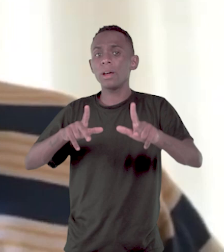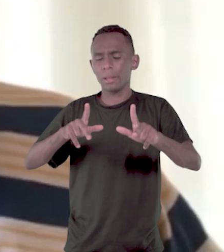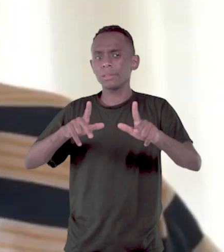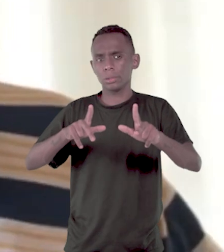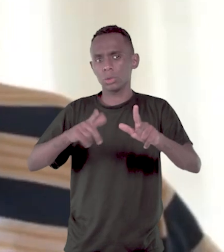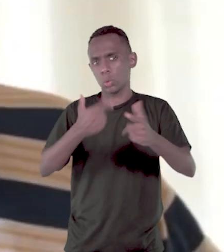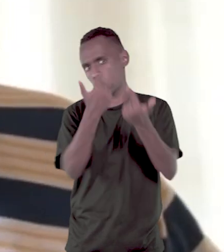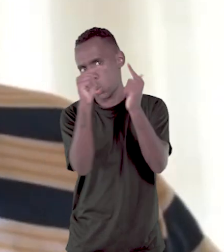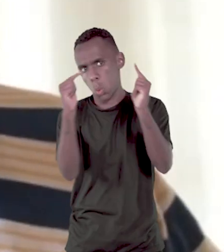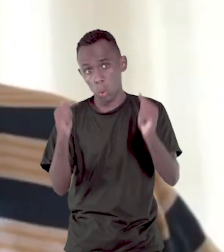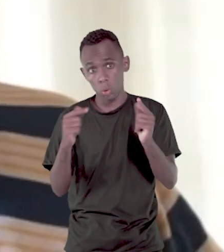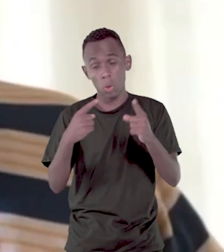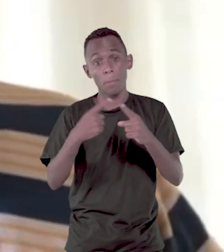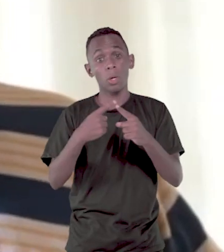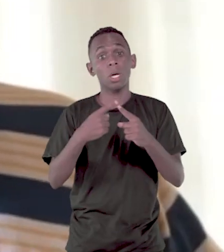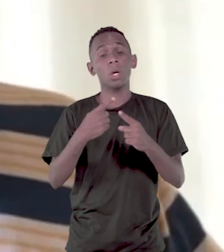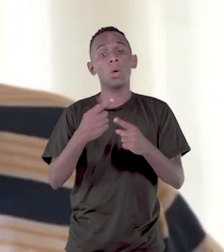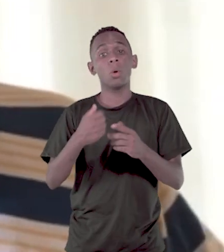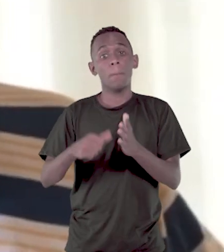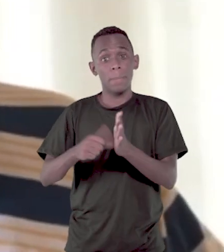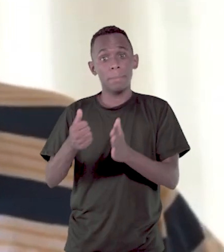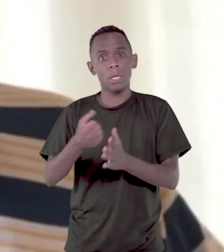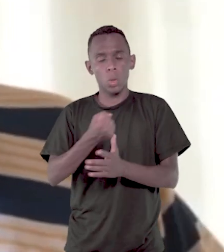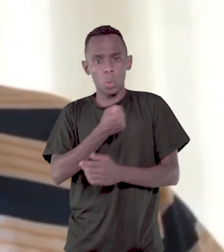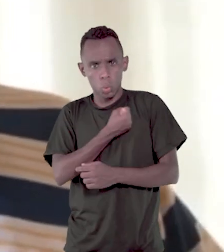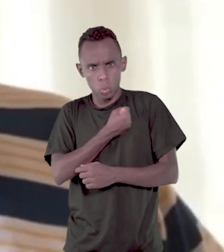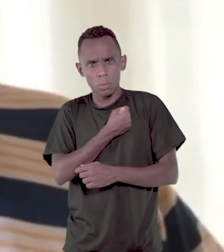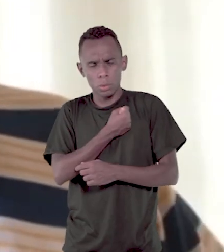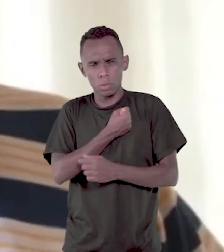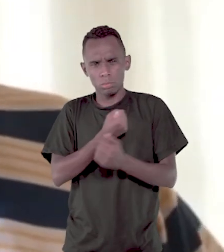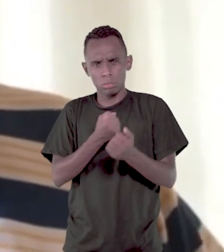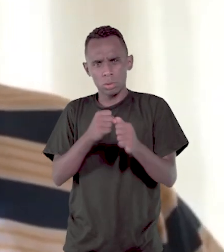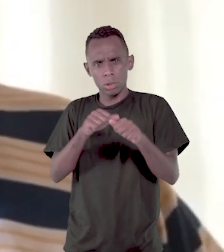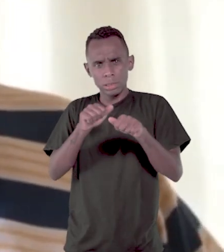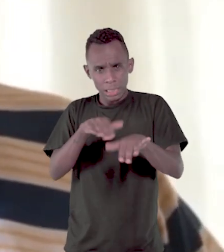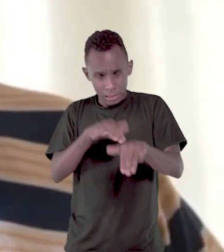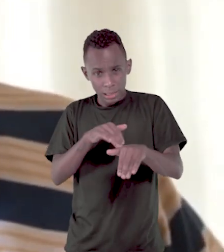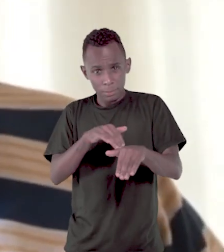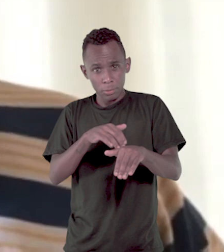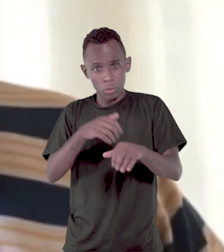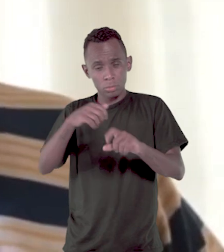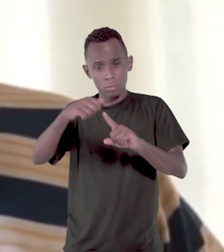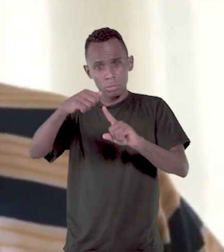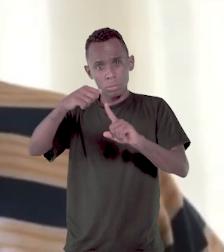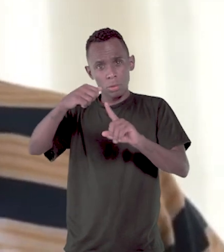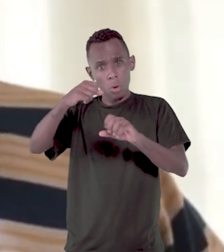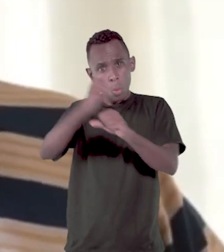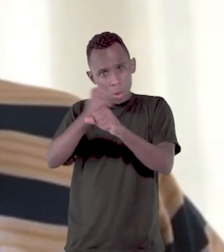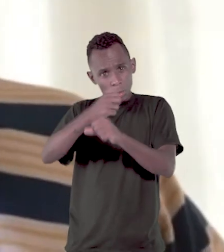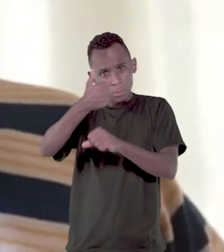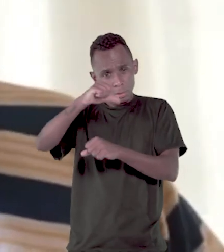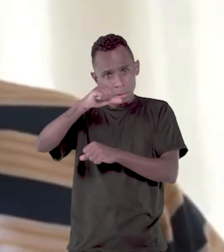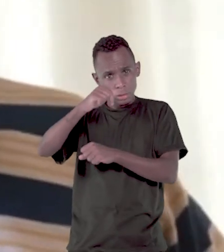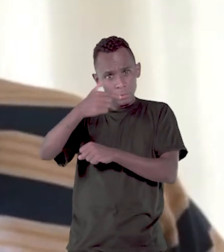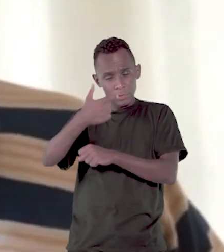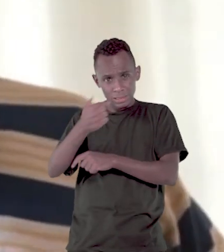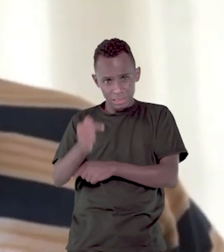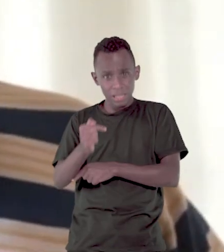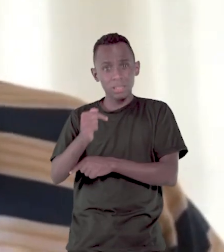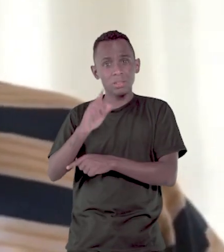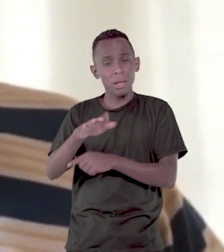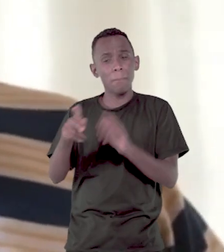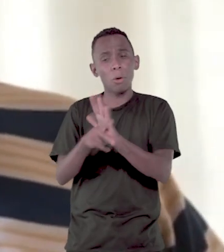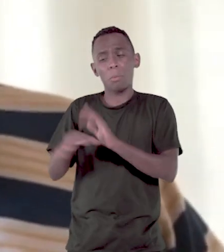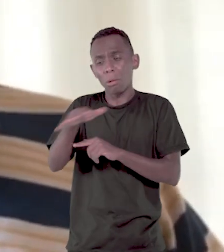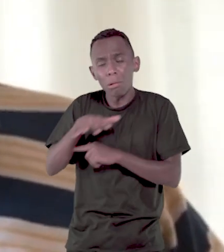inclusive, é muito diferente dos outros, porque esse primeiro número, que é de setembro de 1927, ele é um número muito